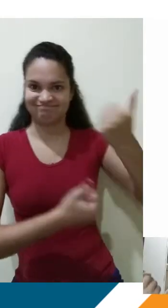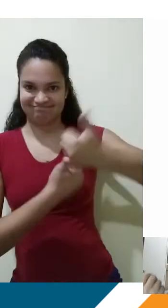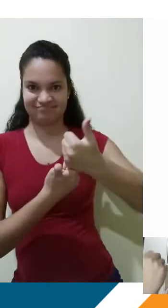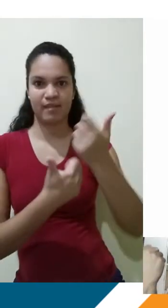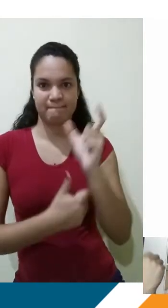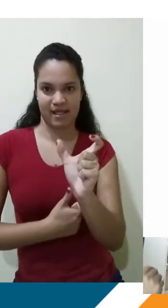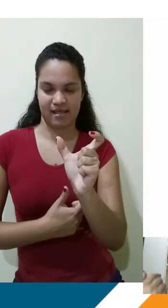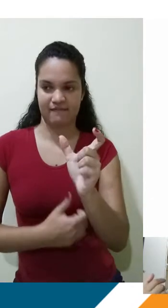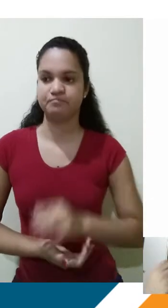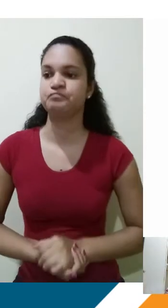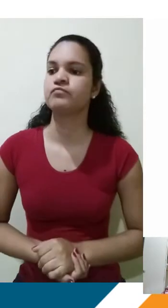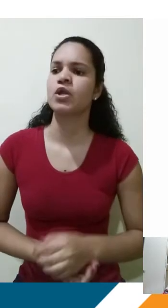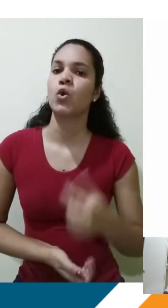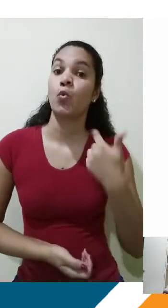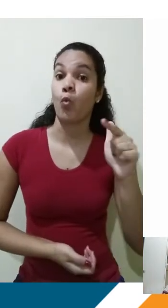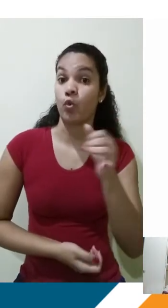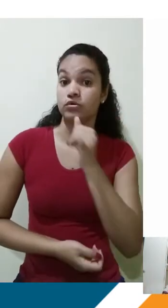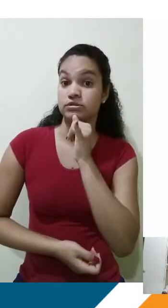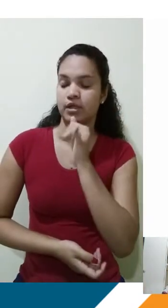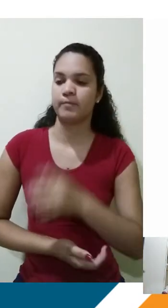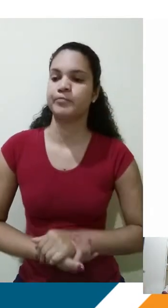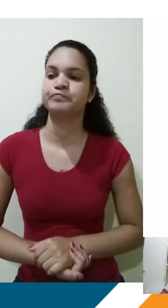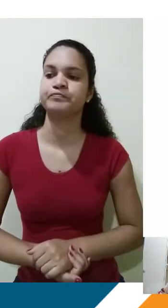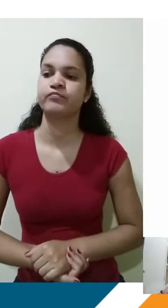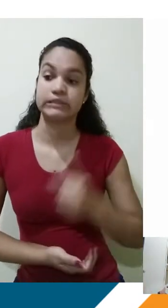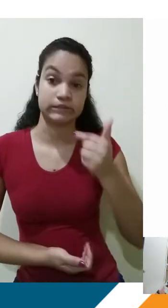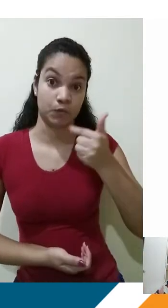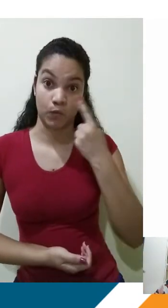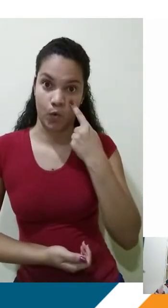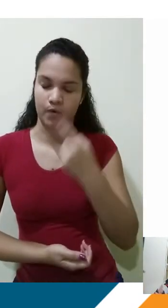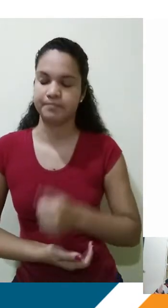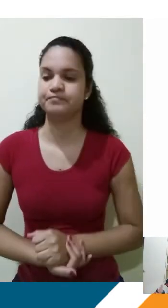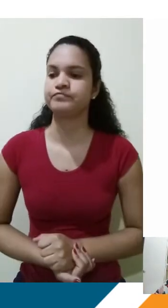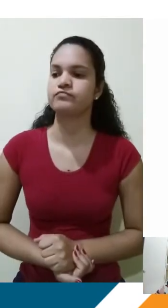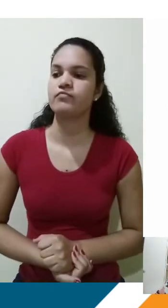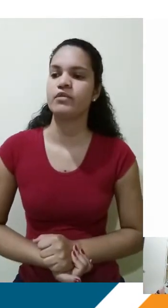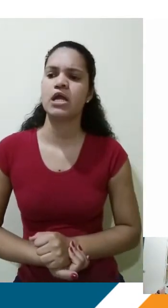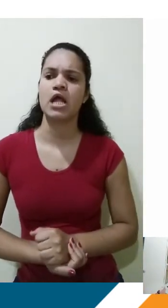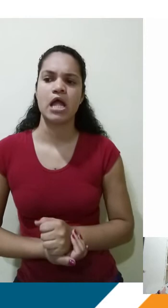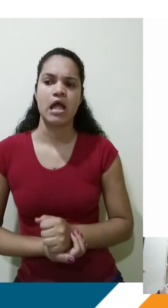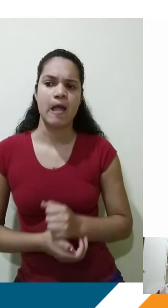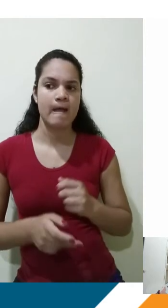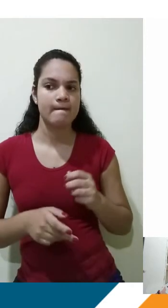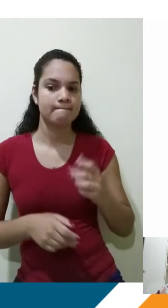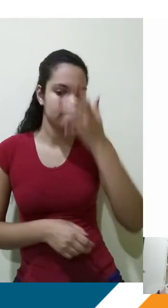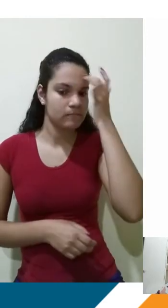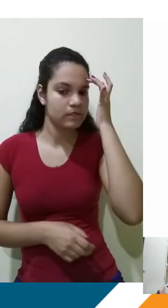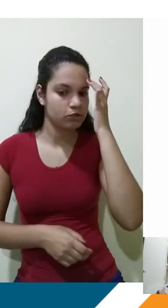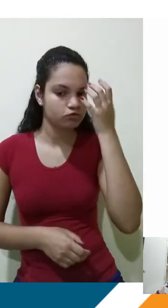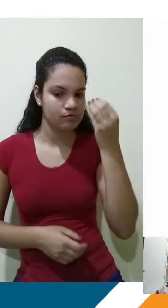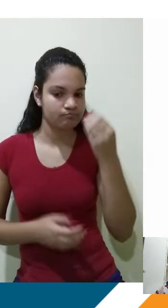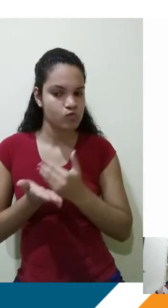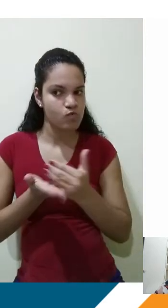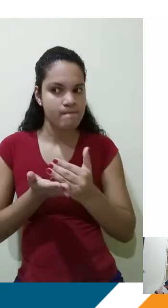Já no exemplo 2, talvez a gente veja uma relação um pouquinho mais produtiva de adversidade, vejam só. As pessoas estão se conscientizando da importância de